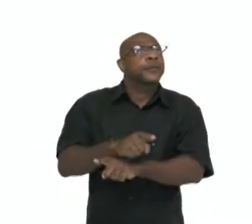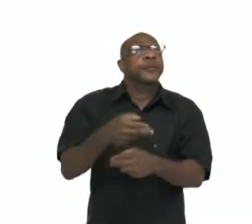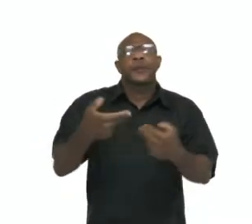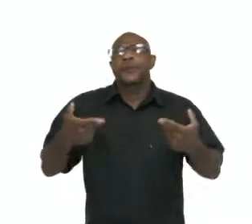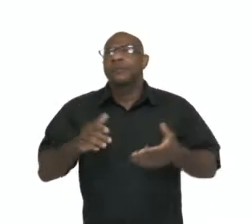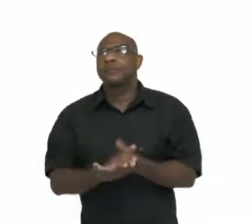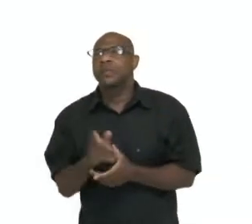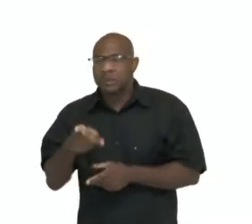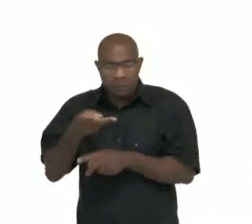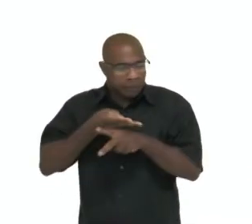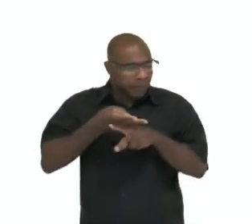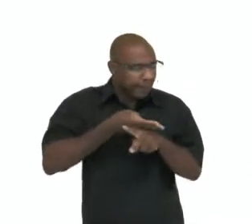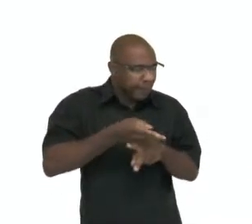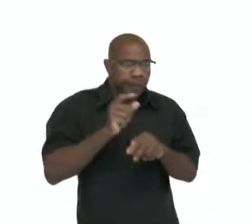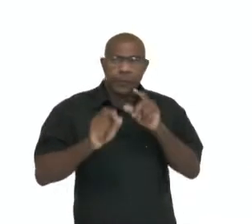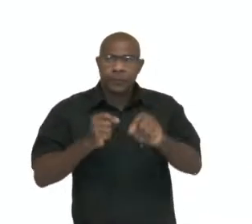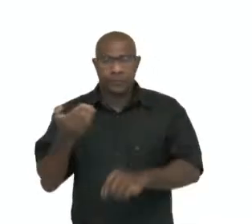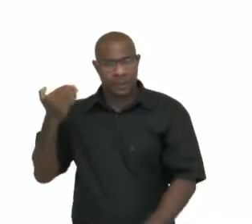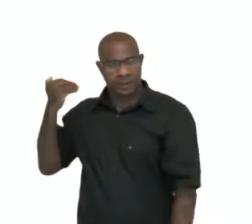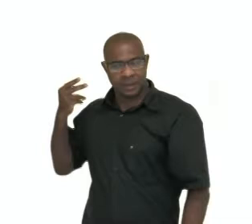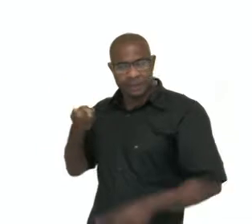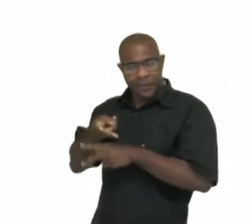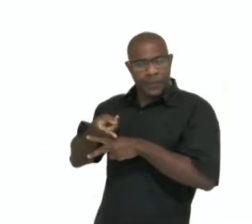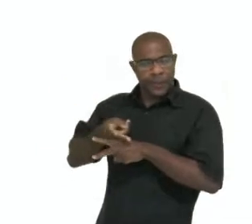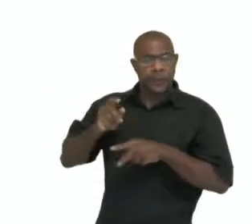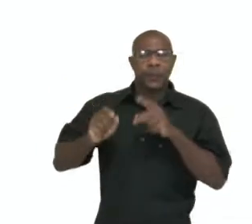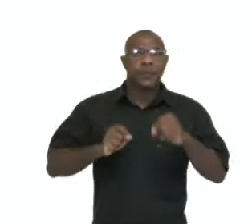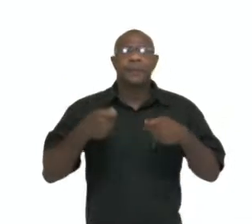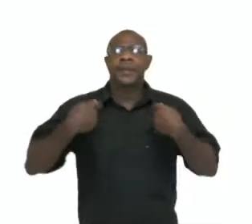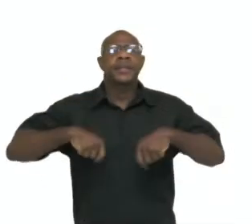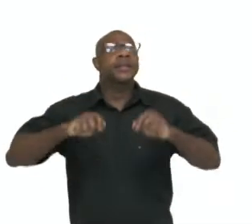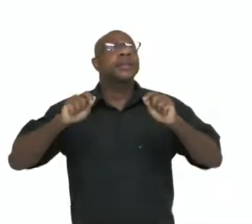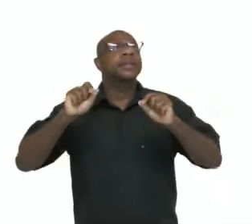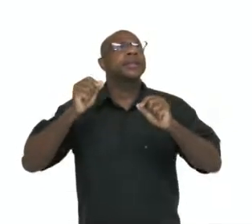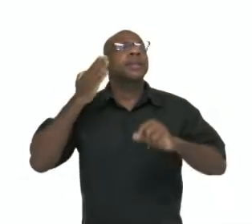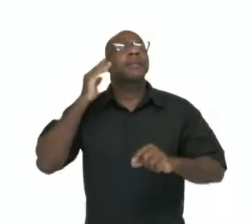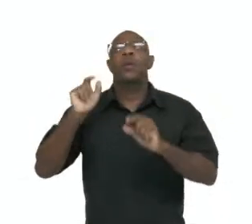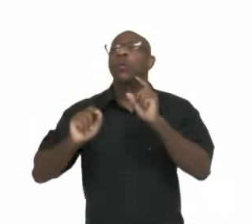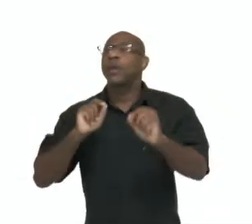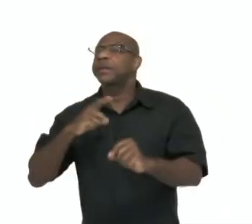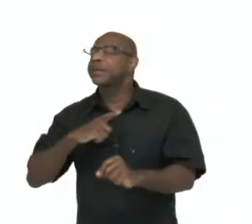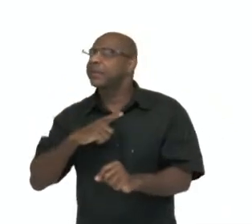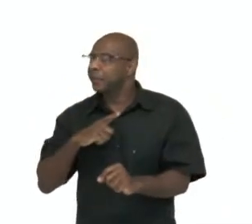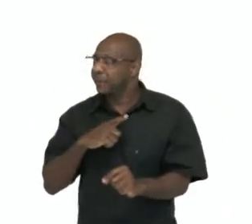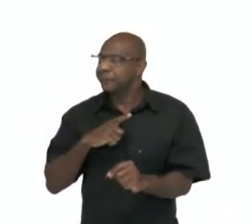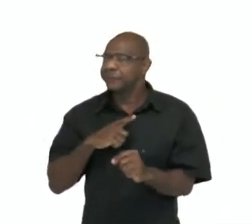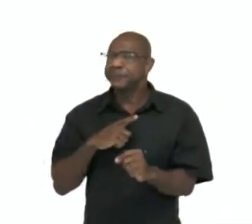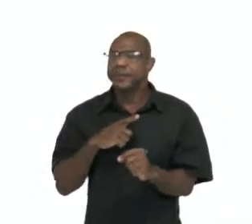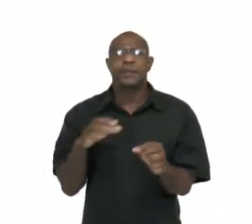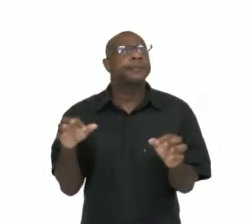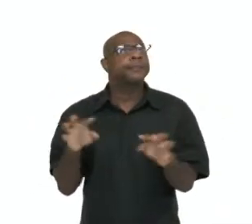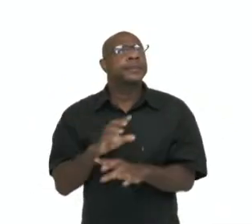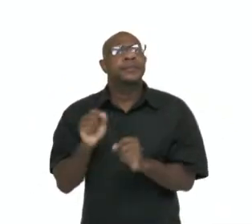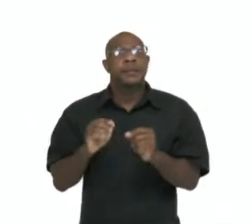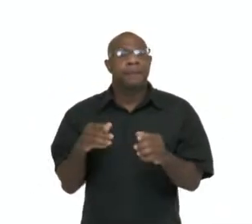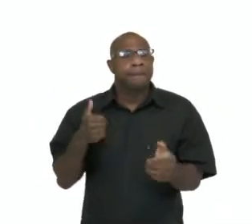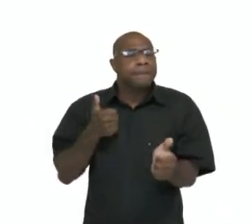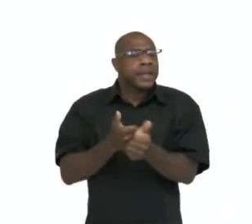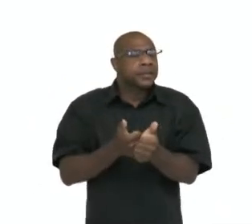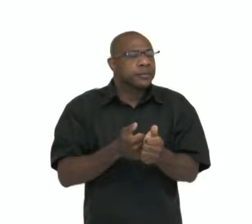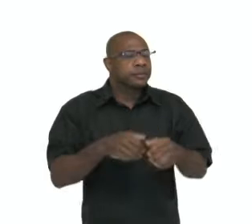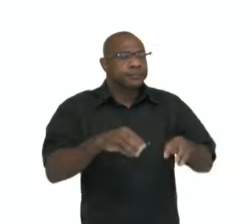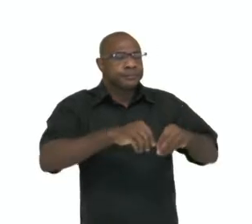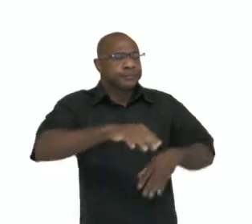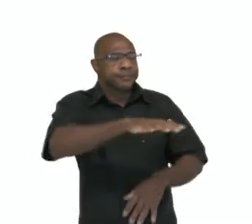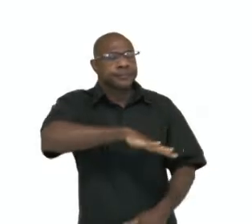vier à procura de que o passado enterrou, é preciso saber que estará às portas de uma terra em